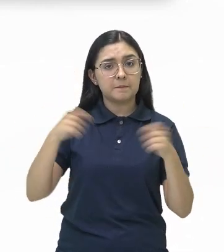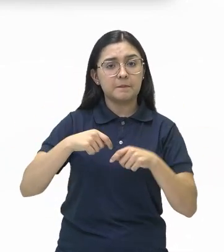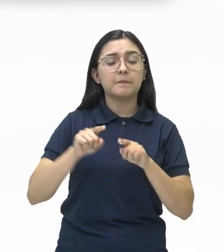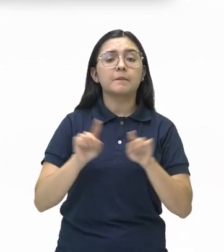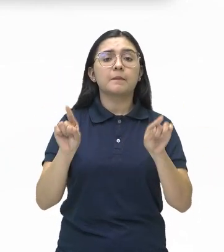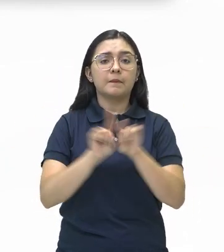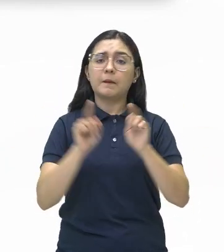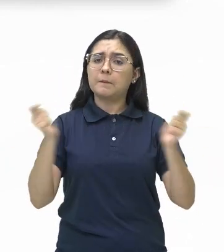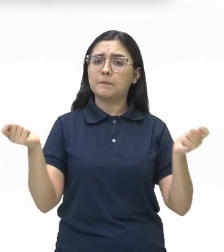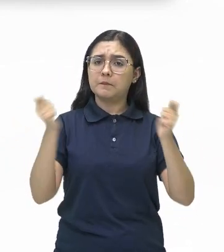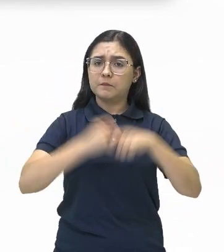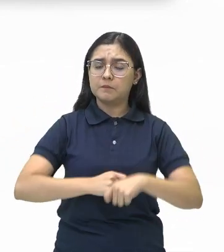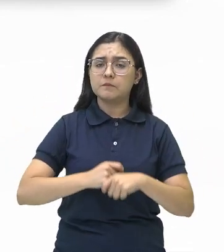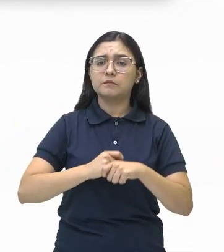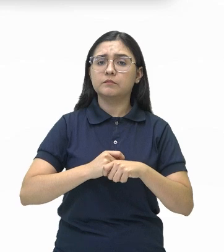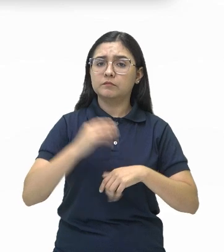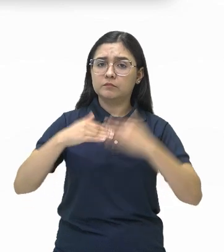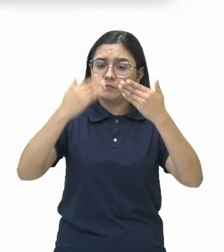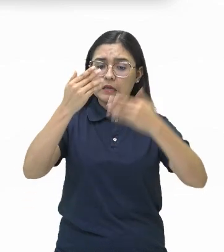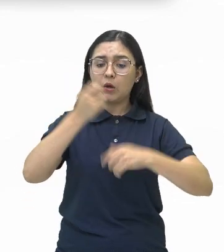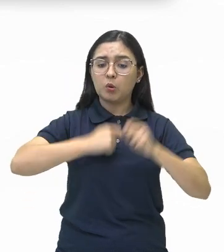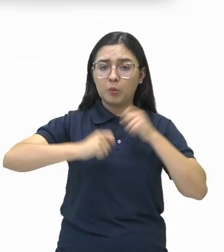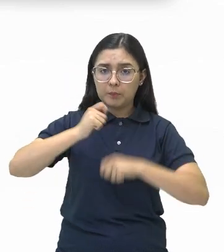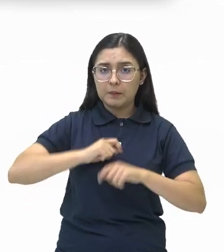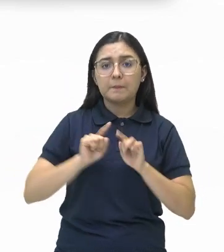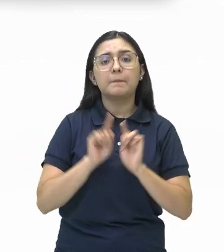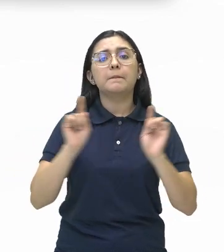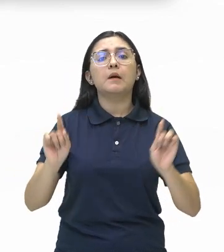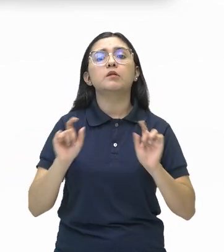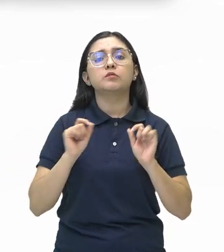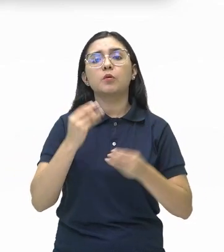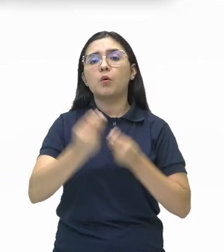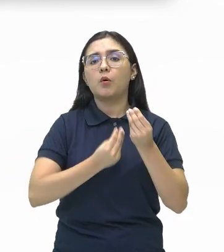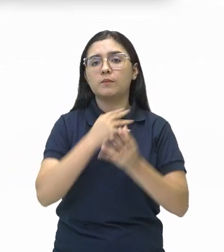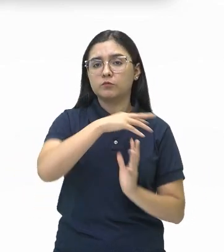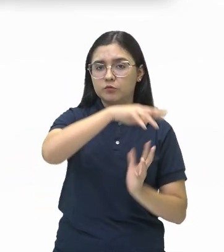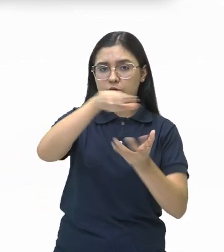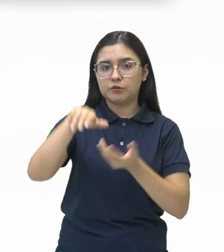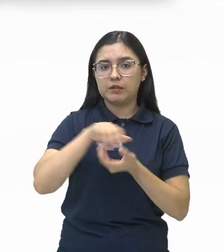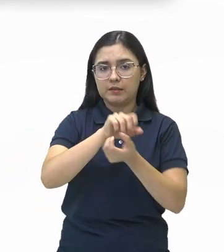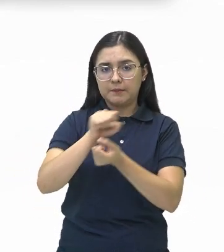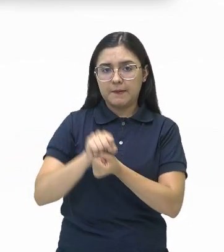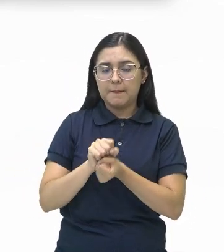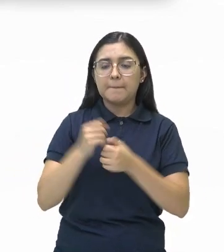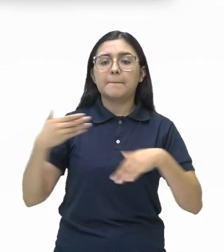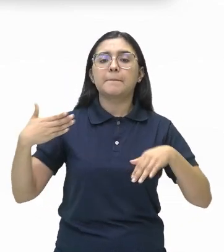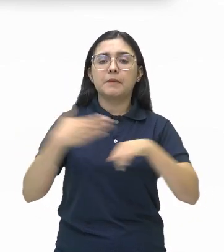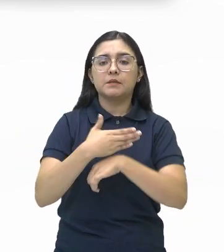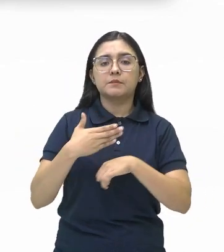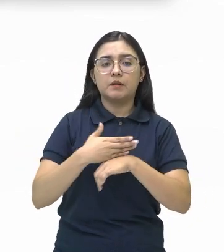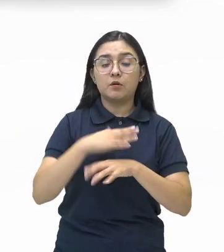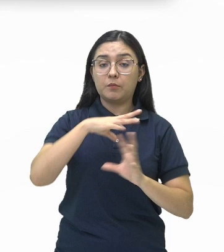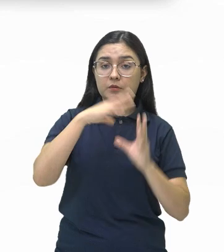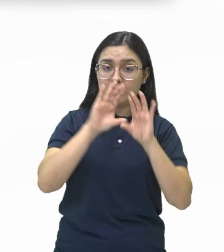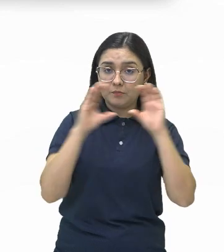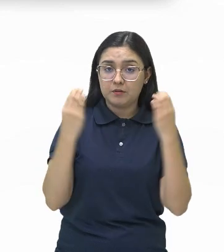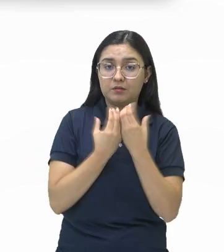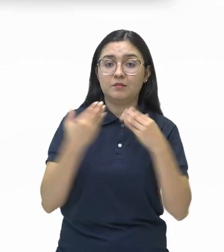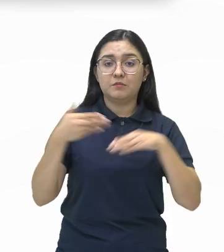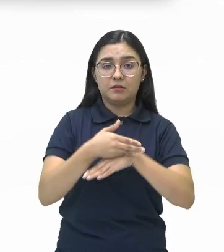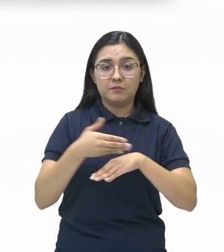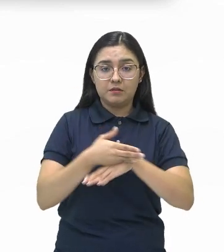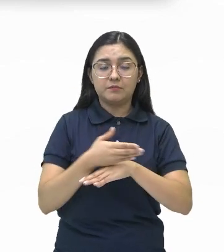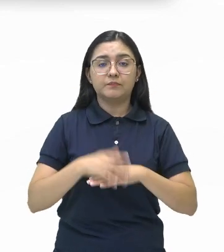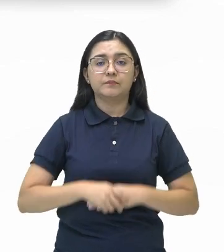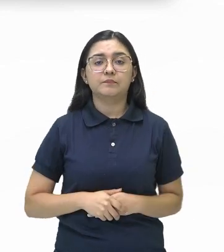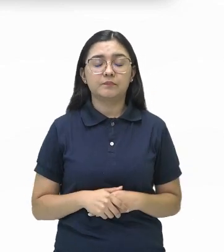É possível crescer economicamente? É possível, mas de uma maneira sustentável. Participação da comunidade, não é?